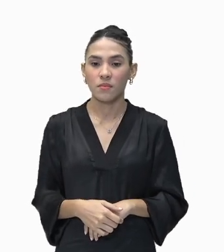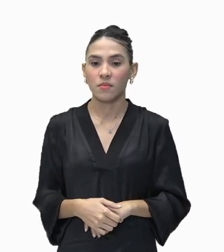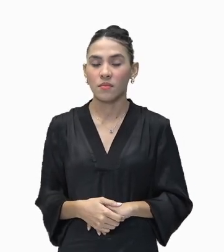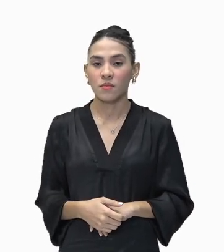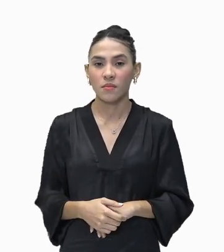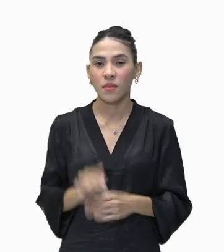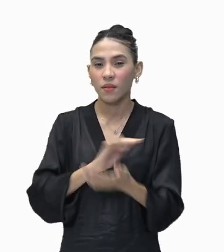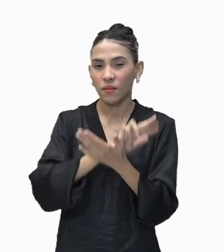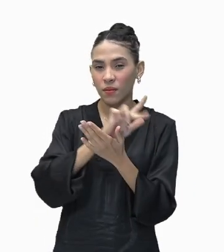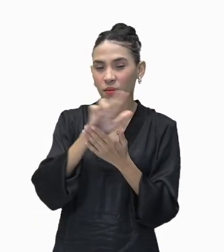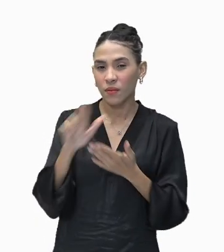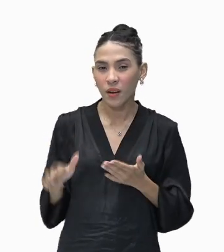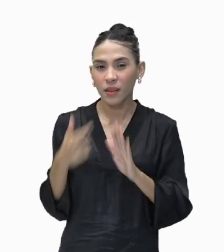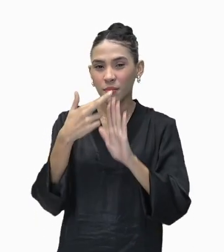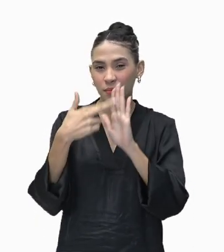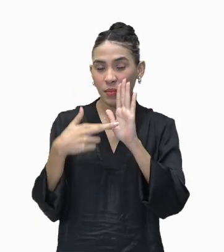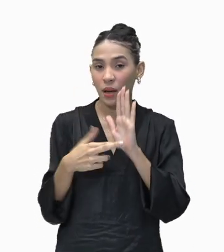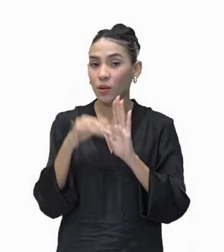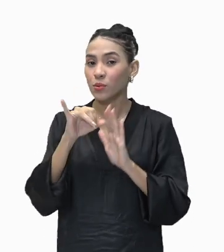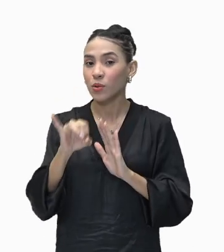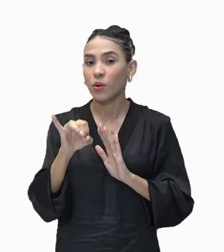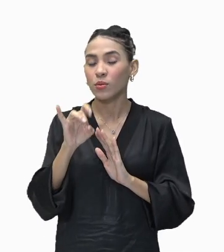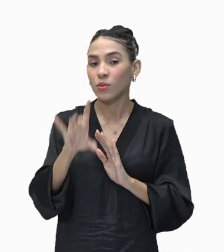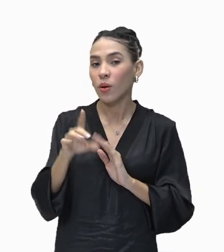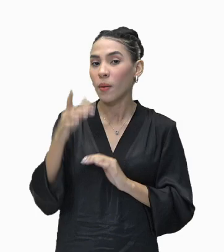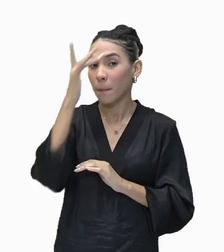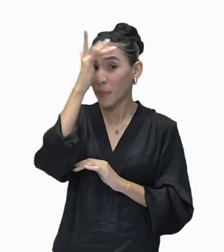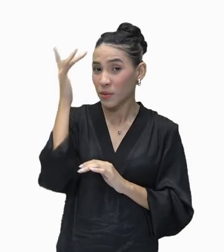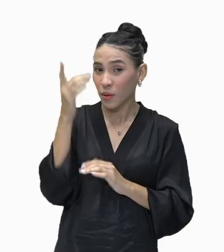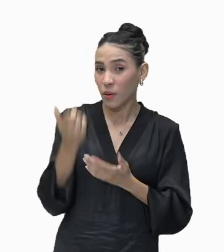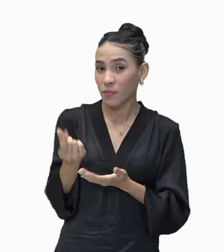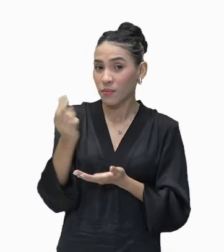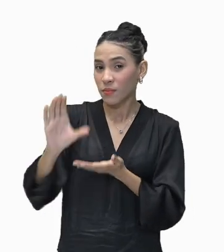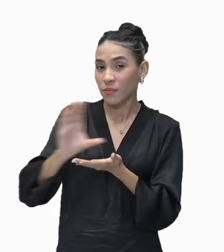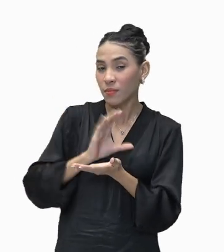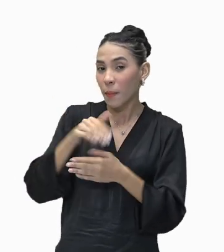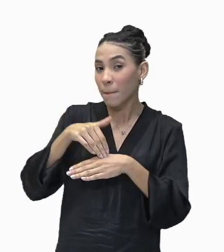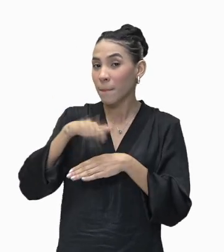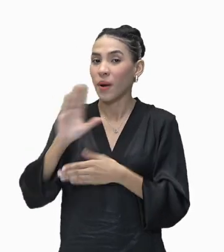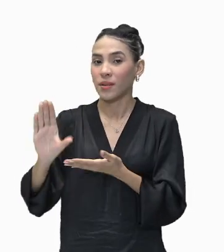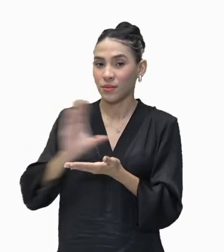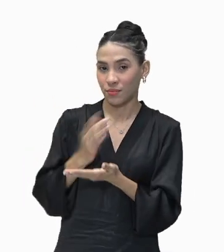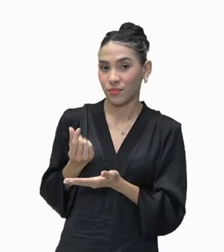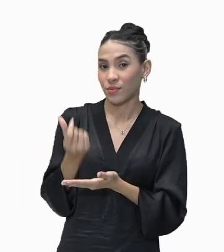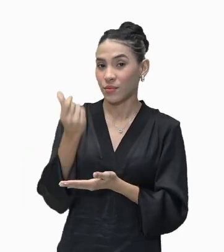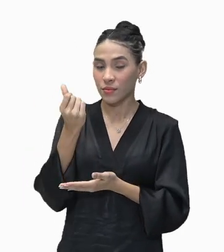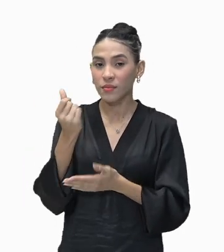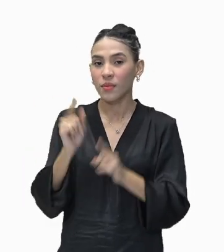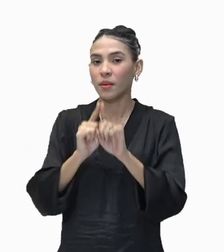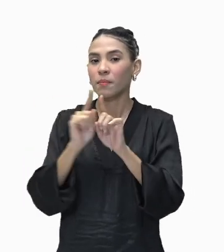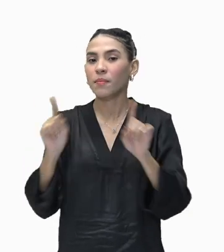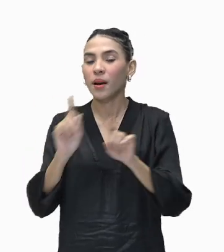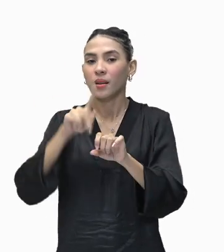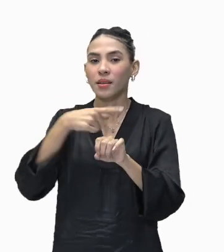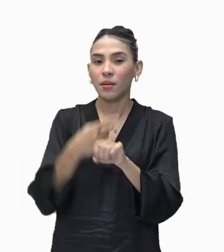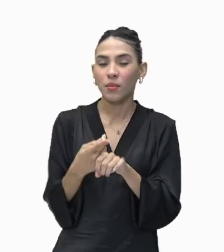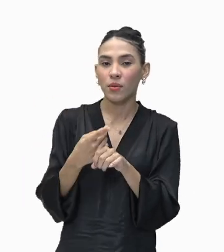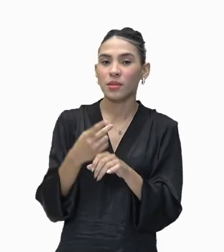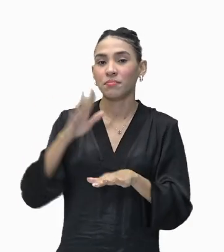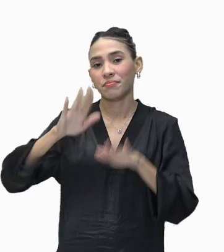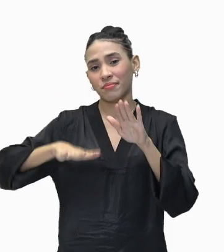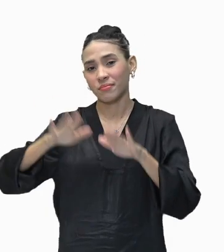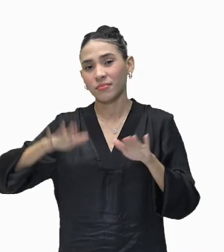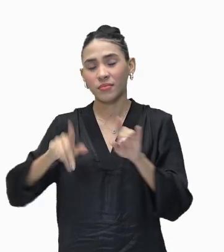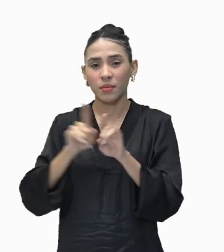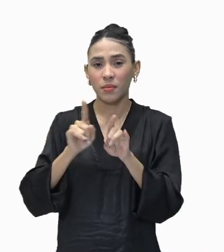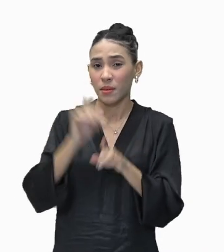uma série de restrições que só quem podia pegar depois ali eram as pessoas que tivessem mais dinheiro. Mas, no final das contas, independente